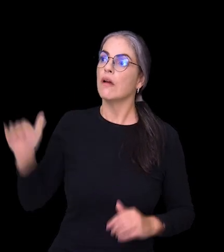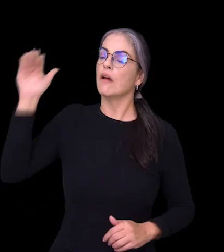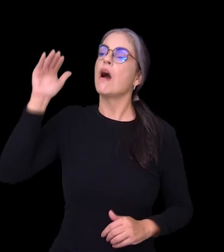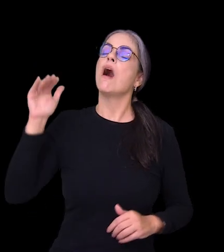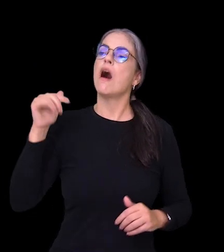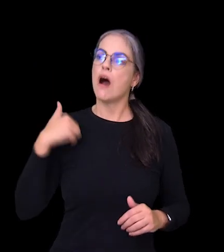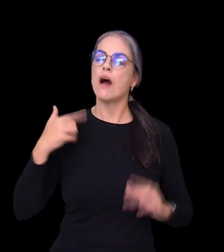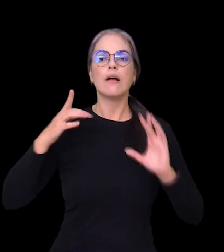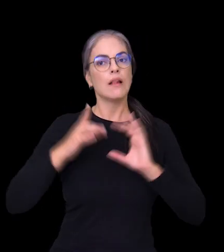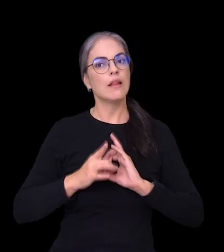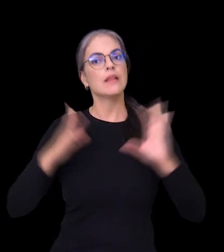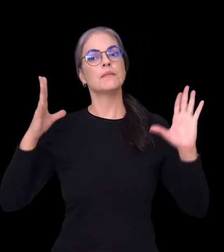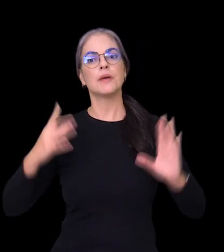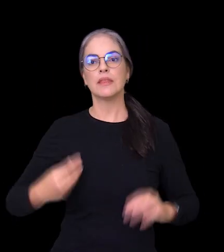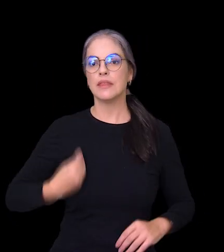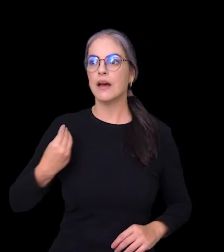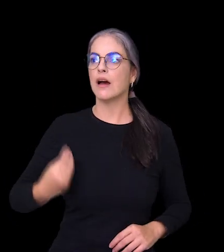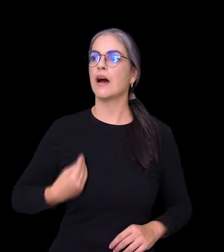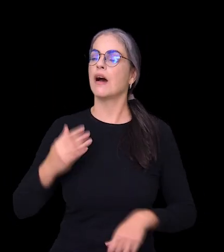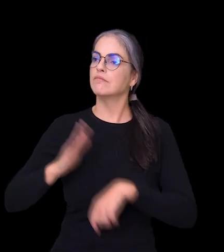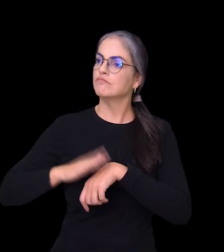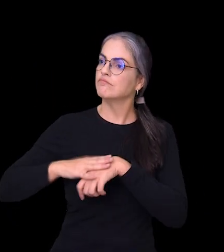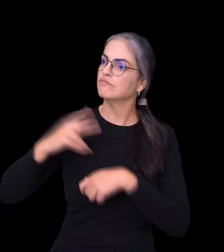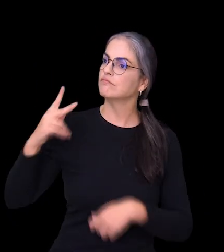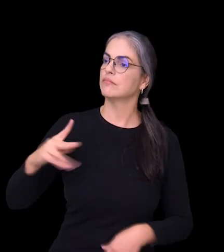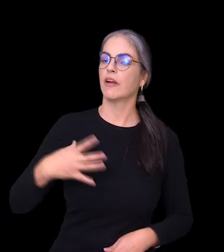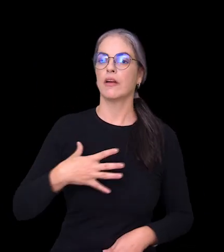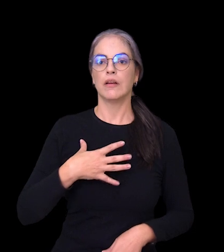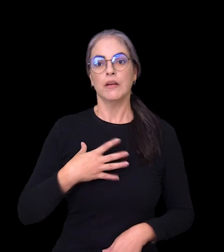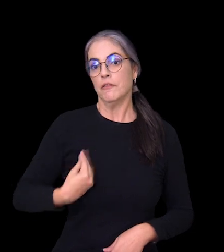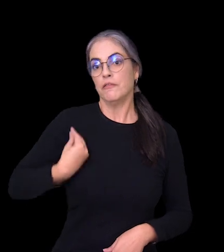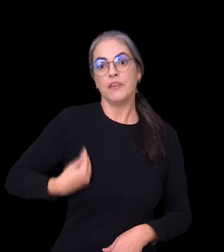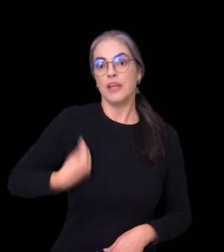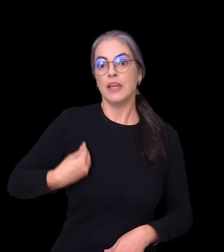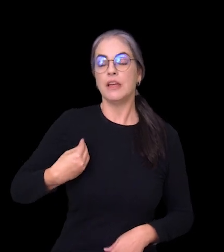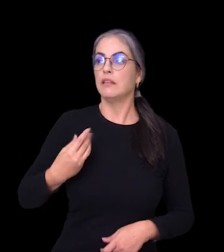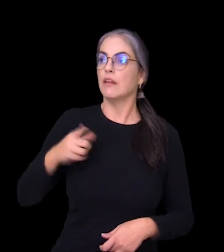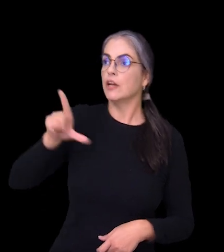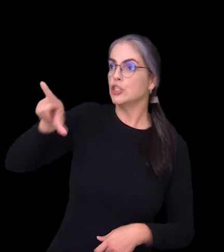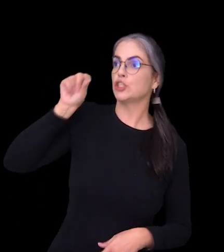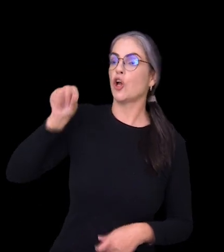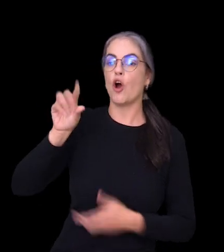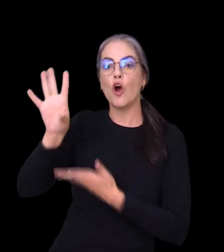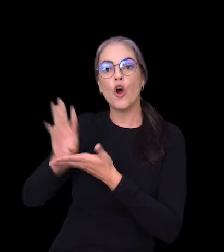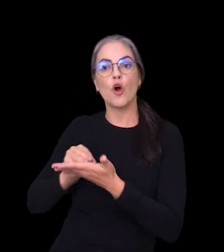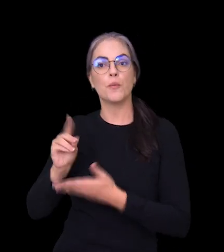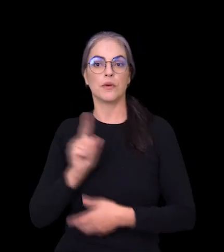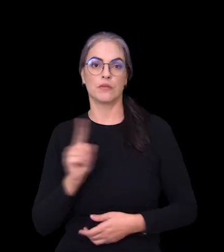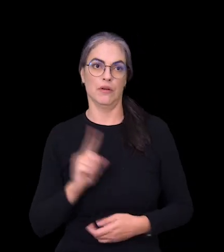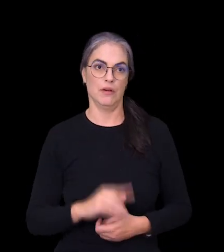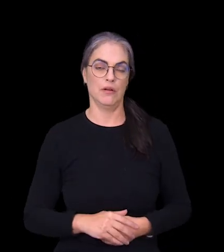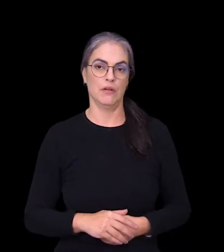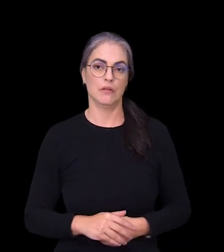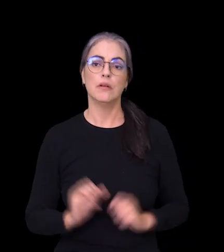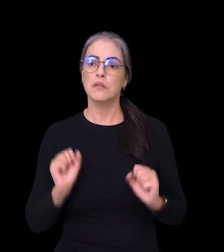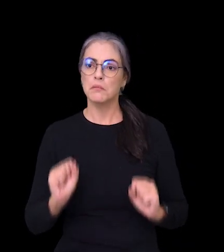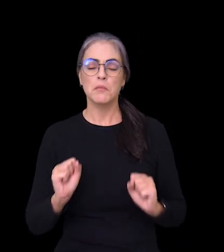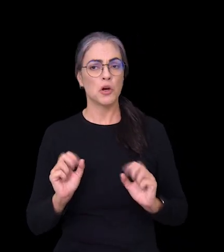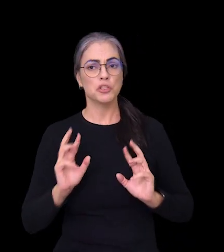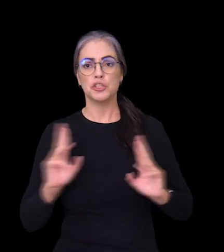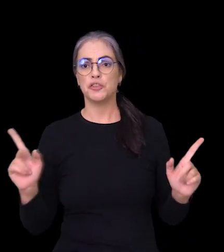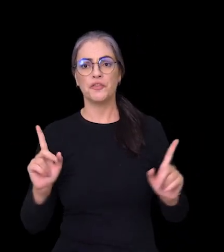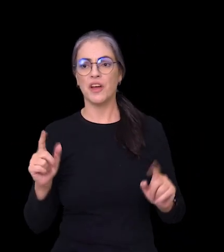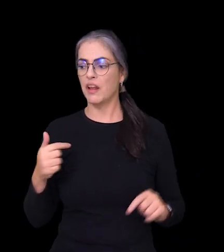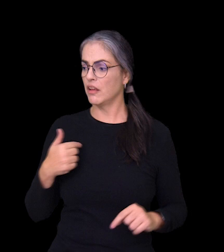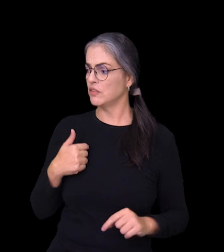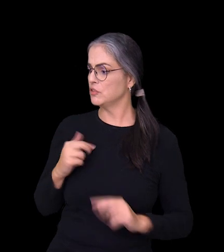que constroem a sua própria vida, e aí elas vão escolher qual mulher elas querem ser, né? Independentemente, pode ser diferente da mulher que eu sou, diferente